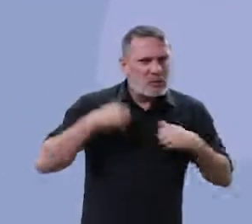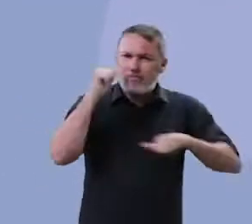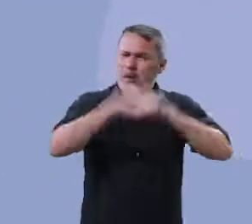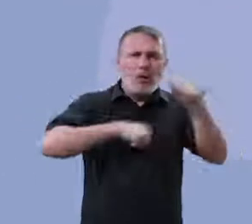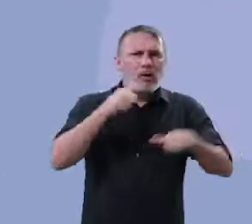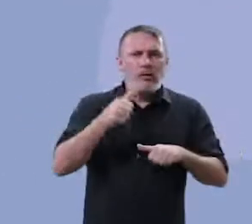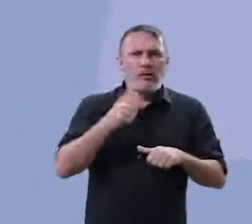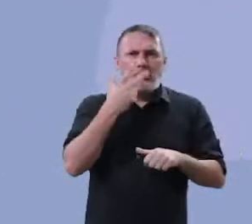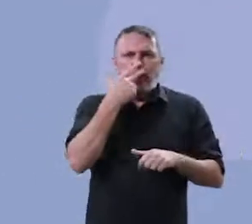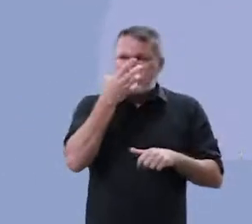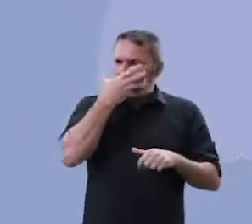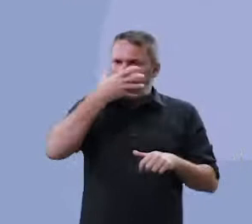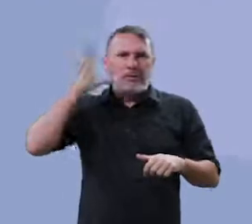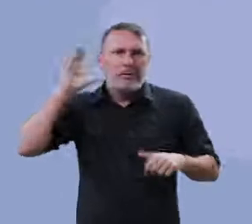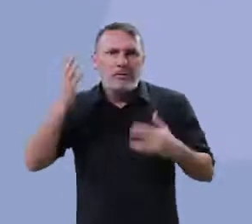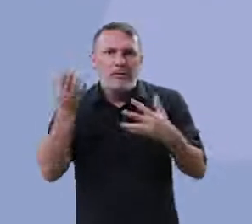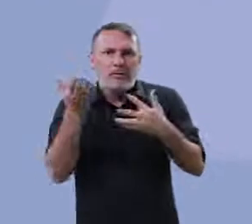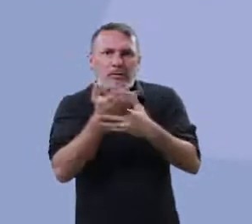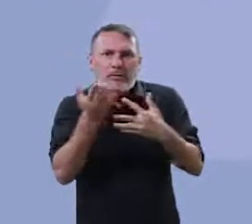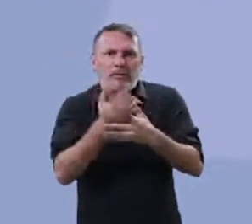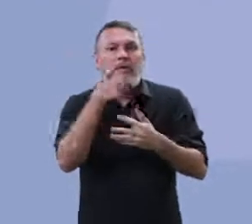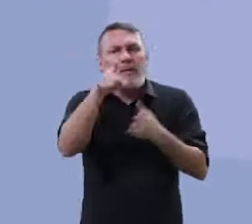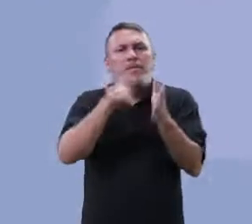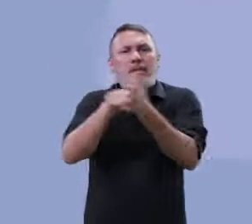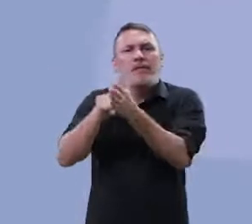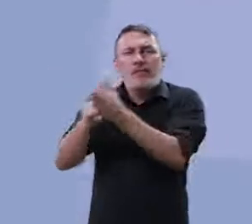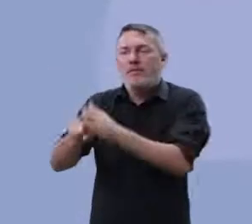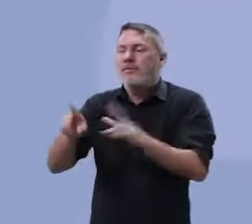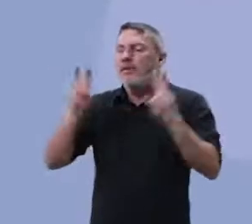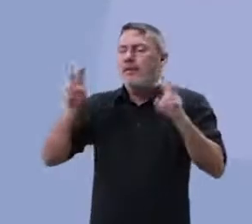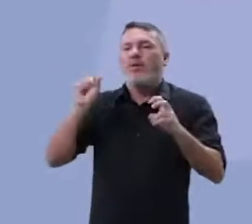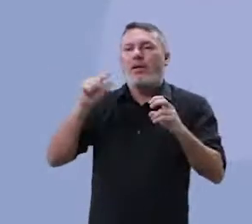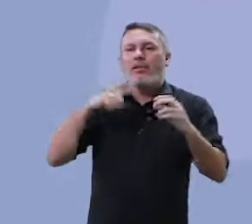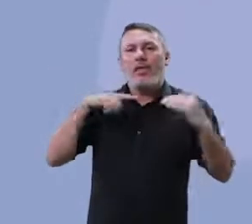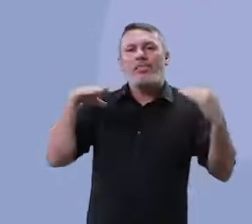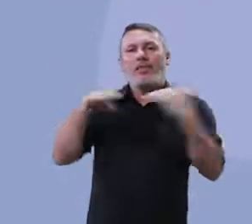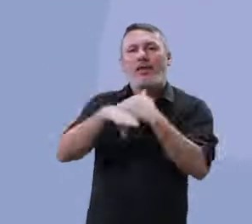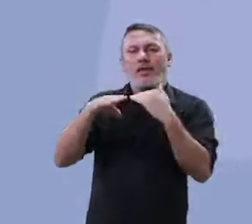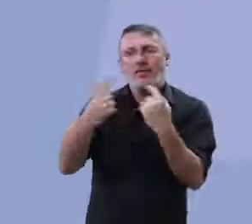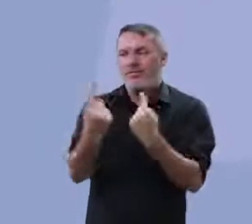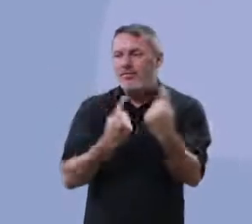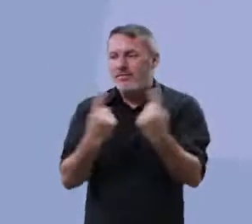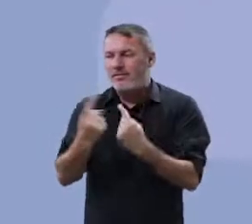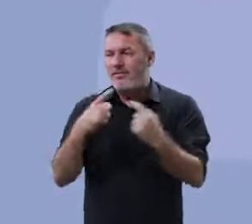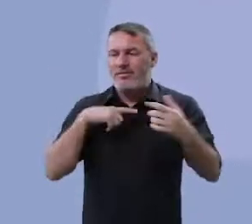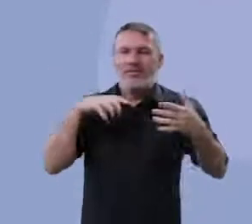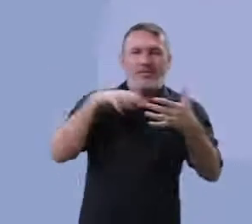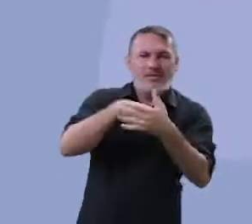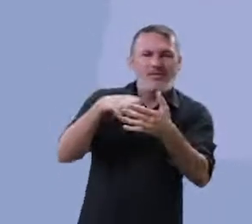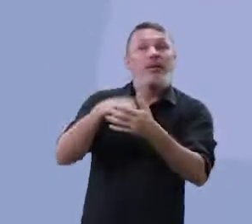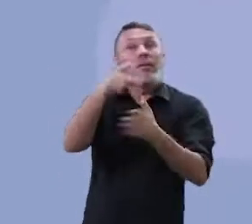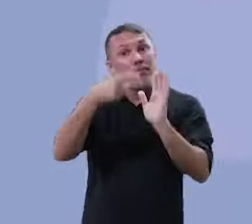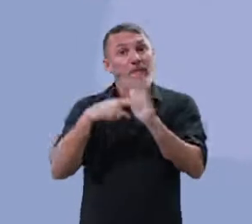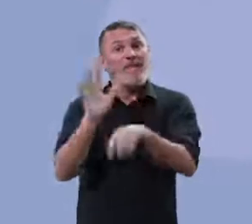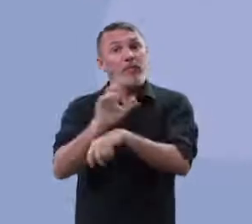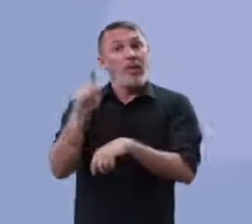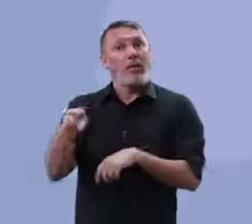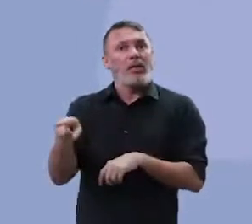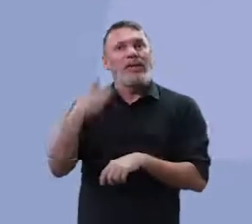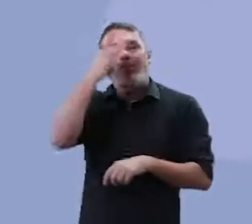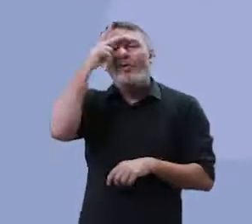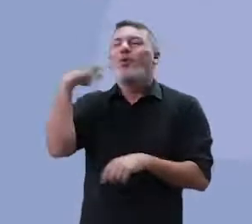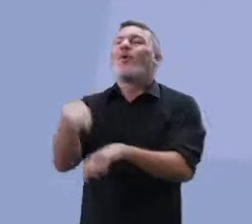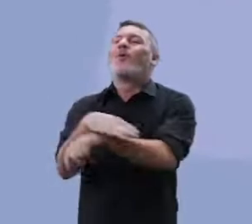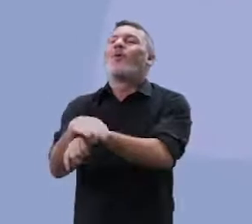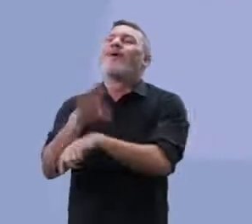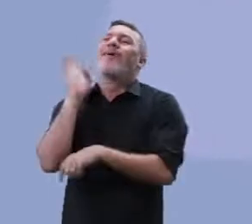É um desenho que está no YouTube, vocês podem pesquisar lá, Pateta, Trânsito, vocês vão conseguir achar. Que ele vai